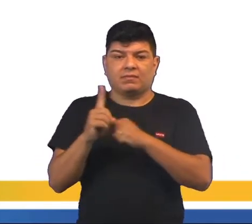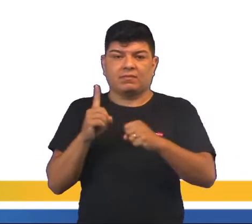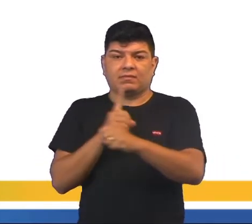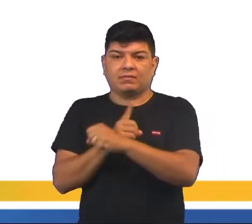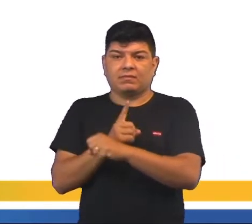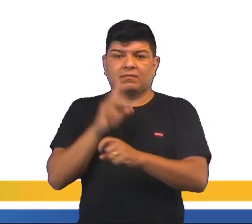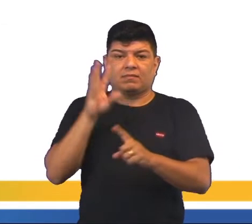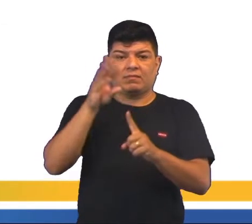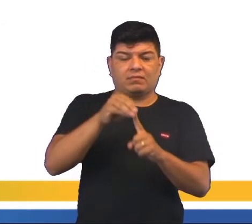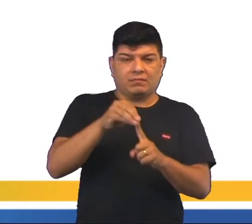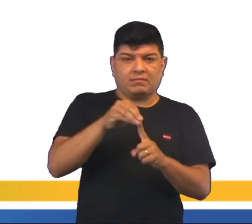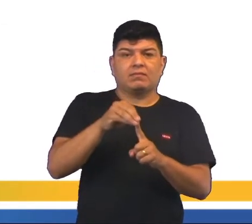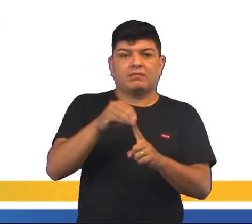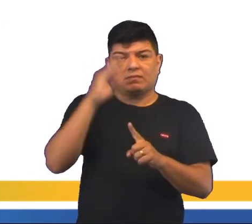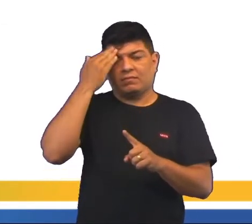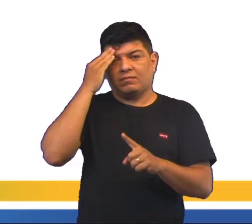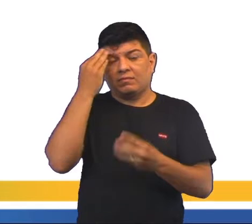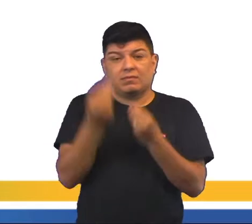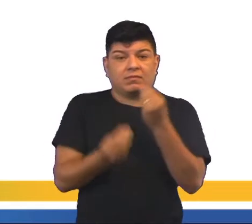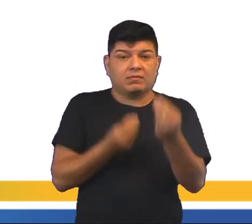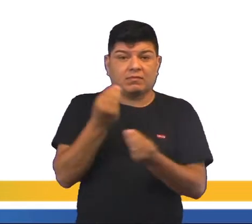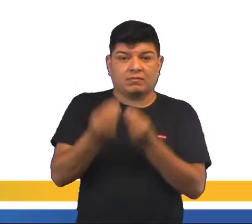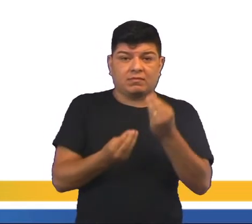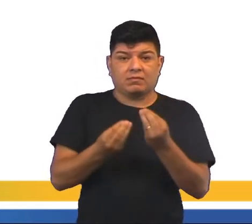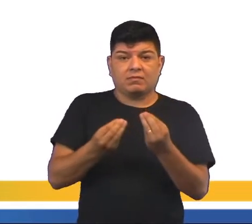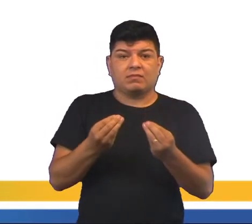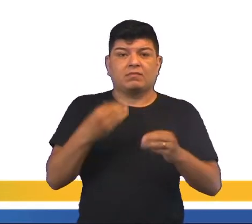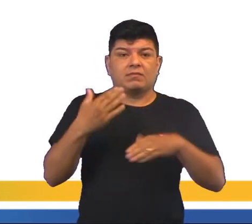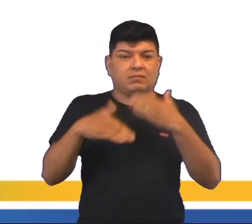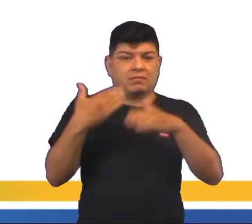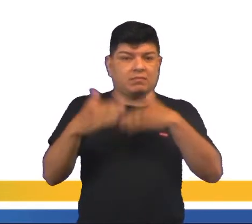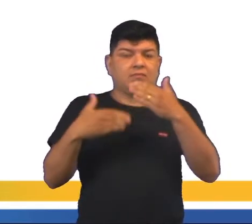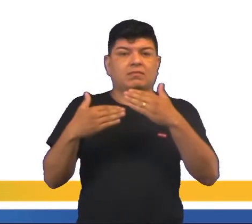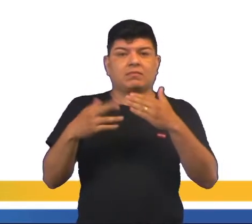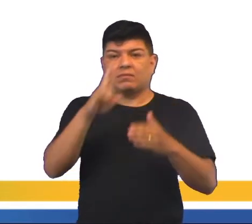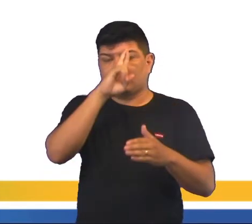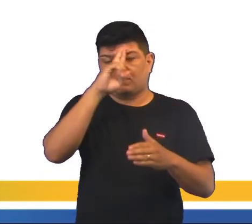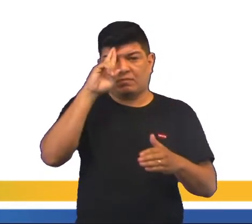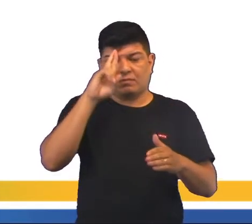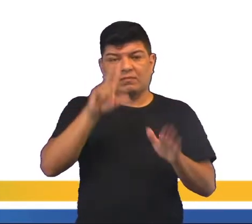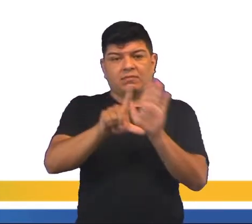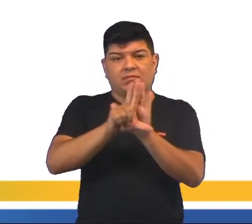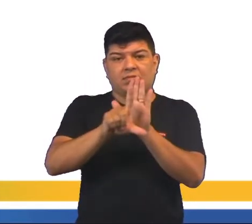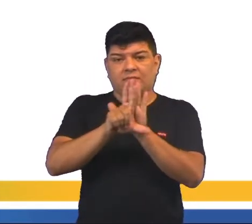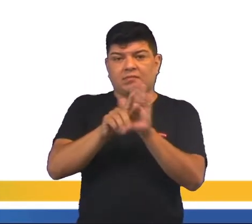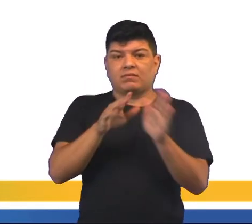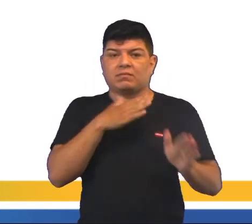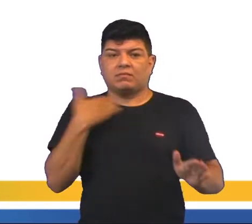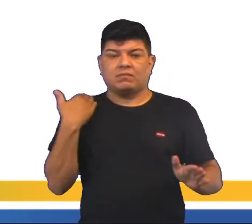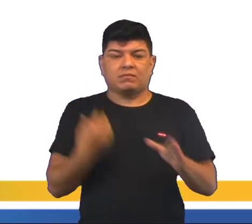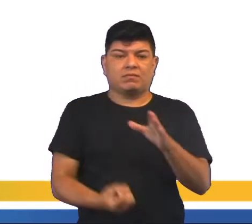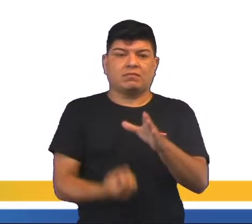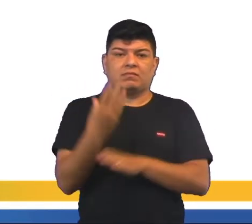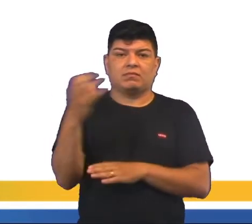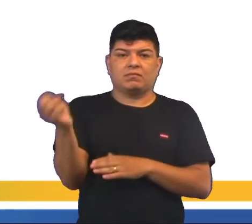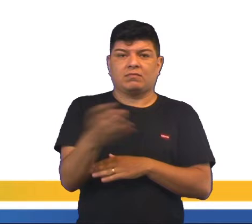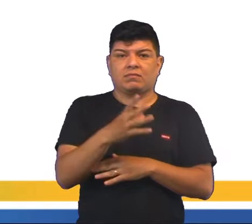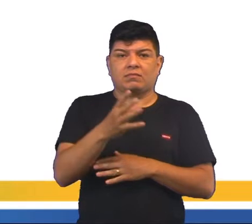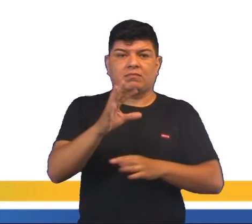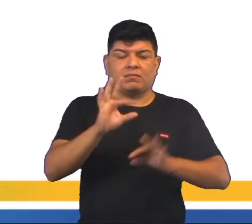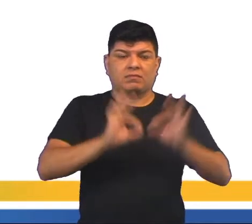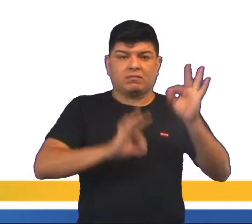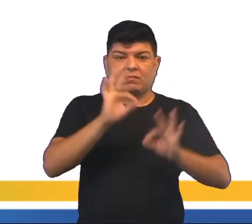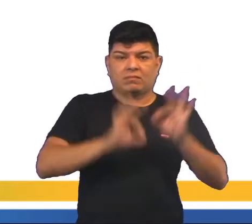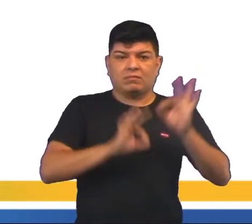sociais. O objetivo é entender como ocorrem os processos históricos, né, as leis que regem a morte e o surgimento de novas